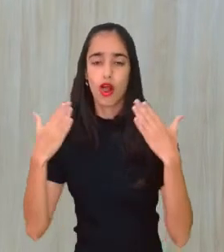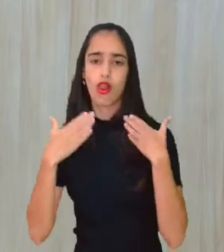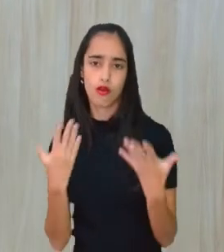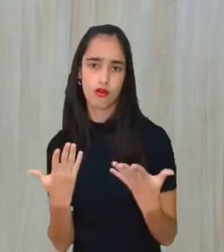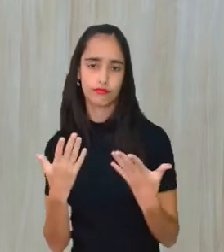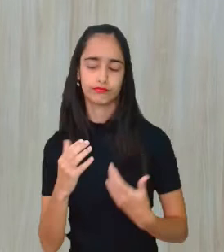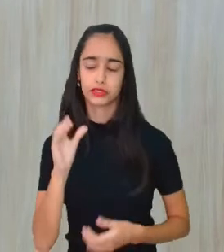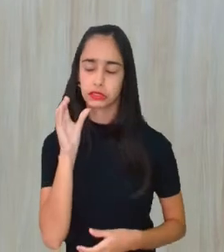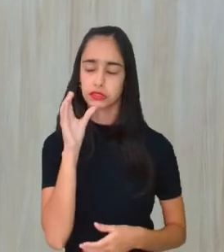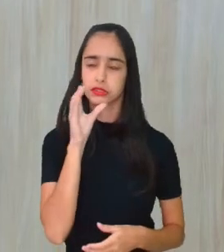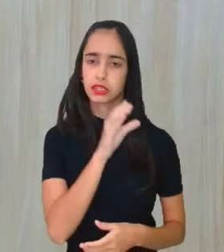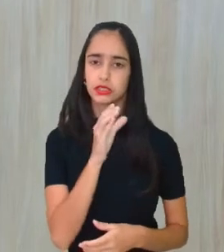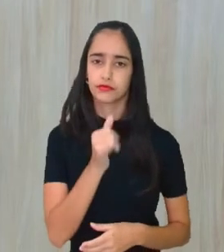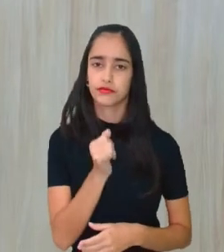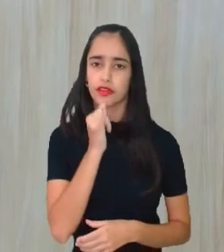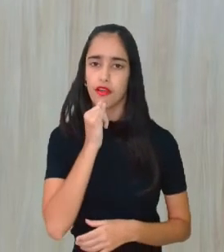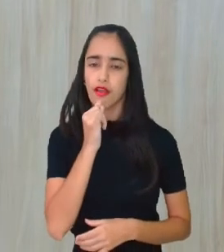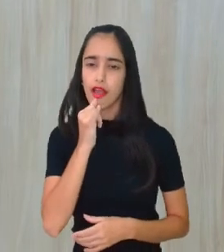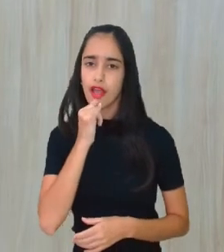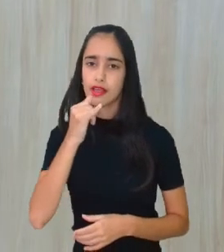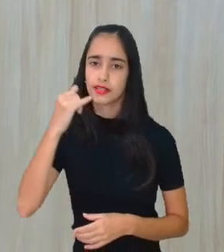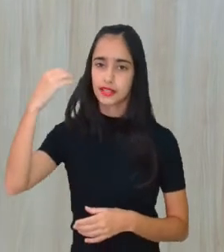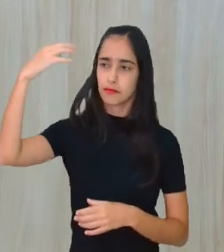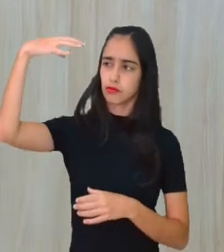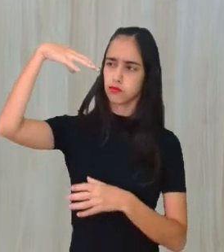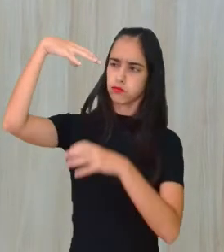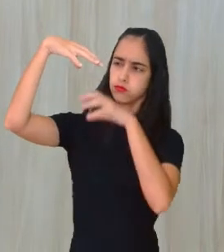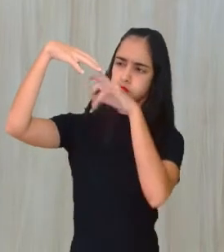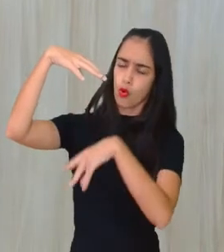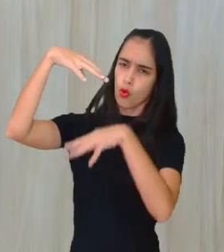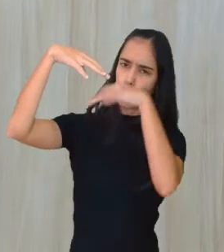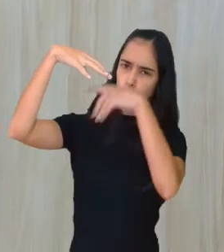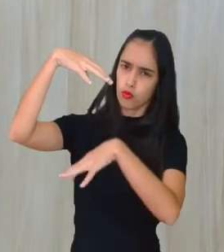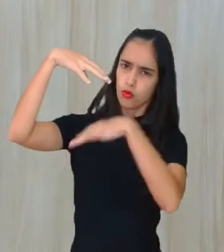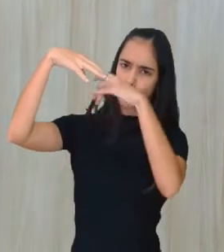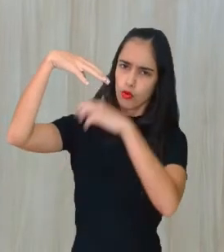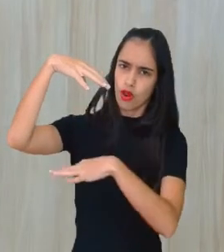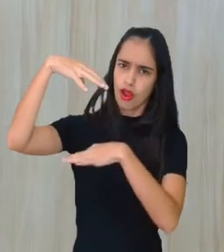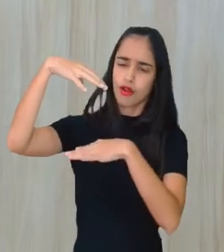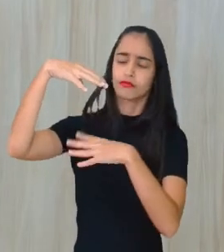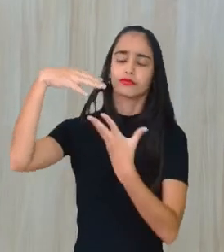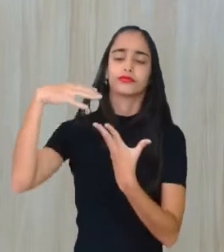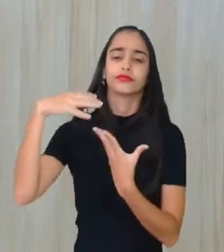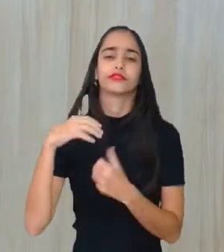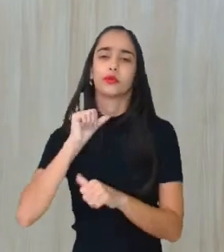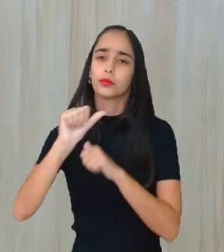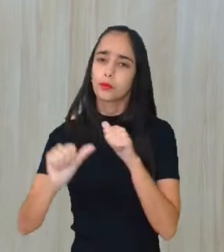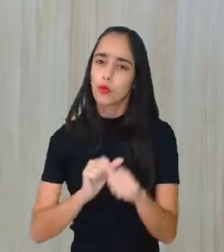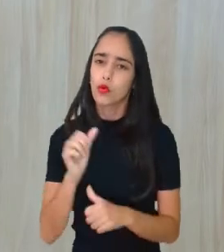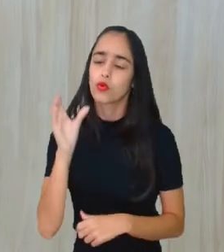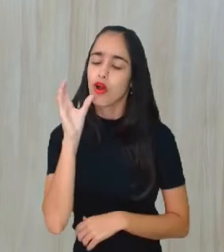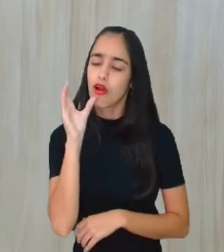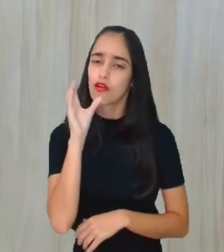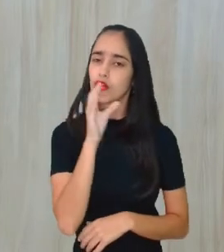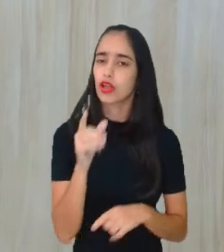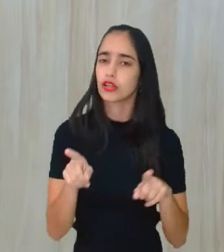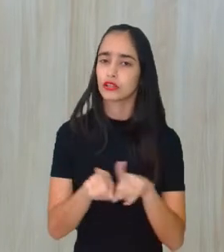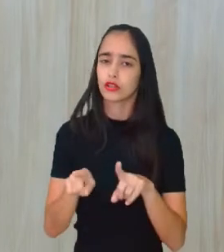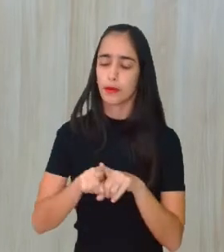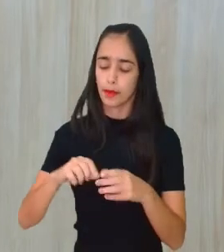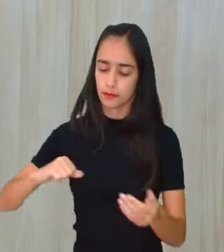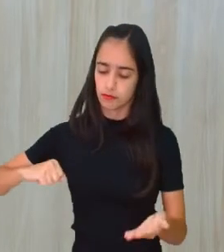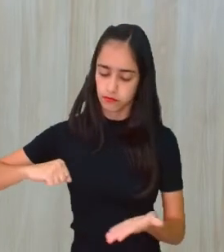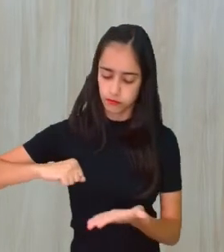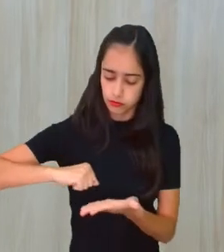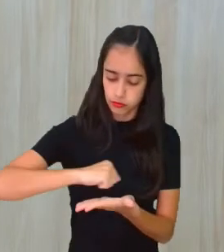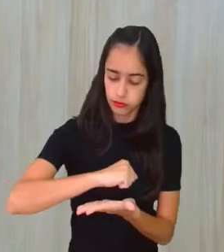o aquecimento do ferro para que as roupas possam ser passadas, né? Então, a transformação ali acontece com o resistor.